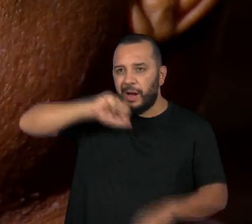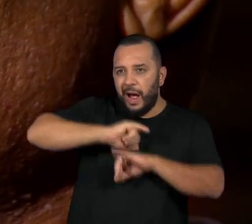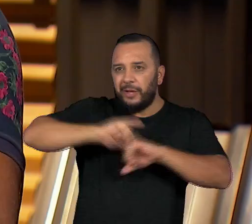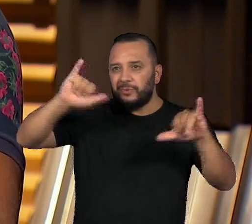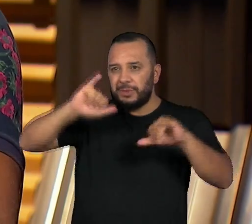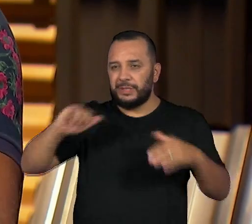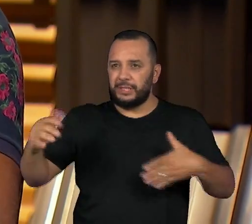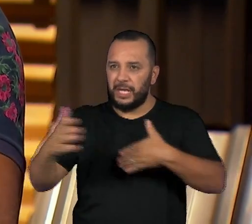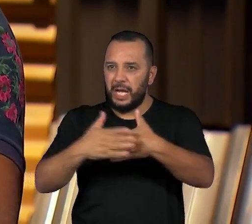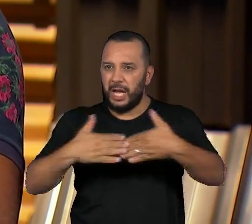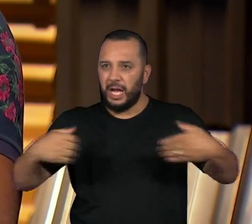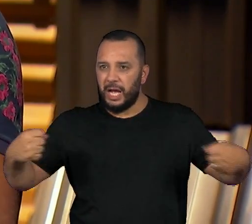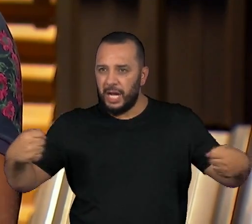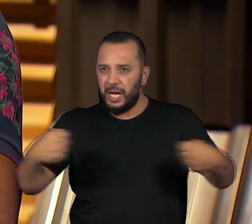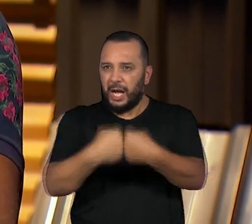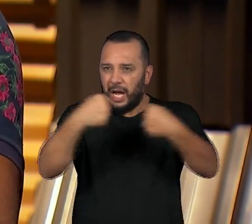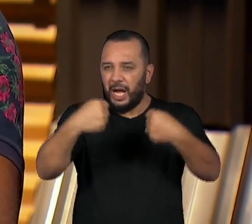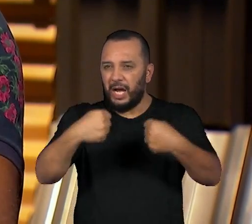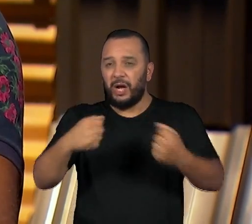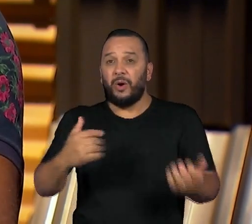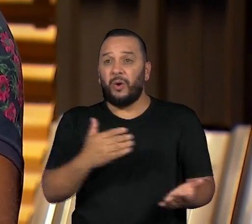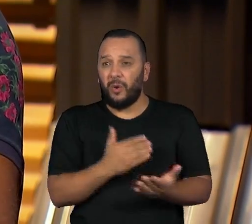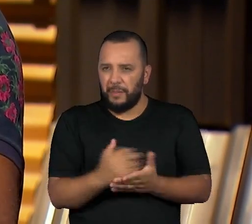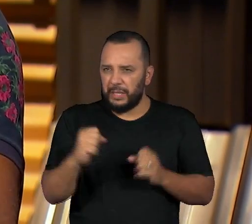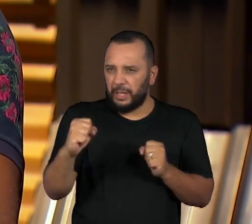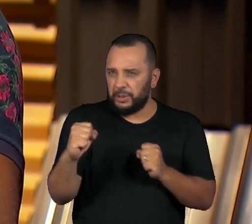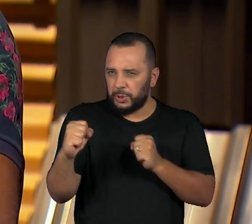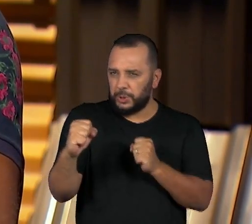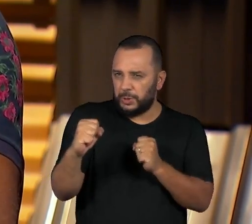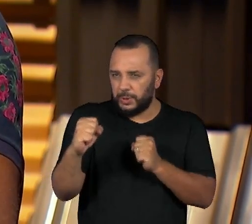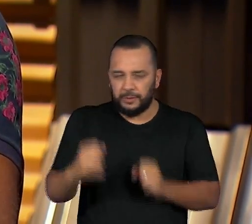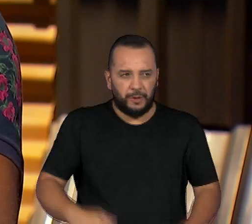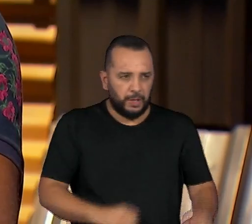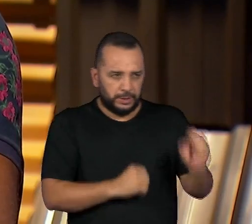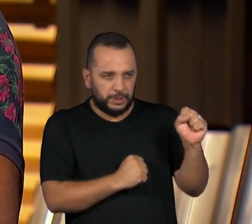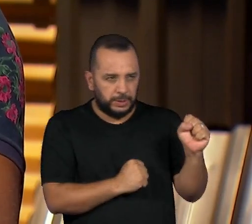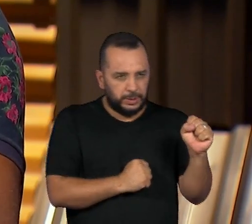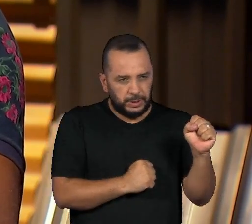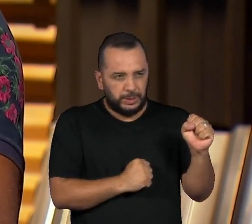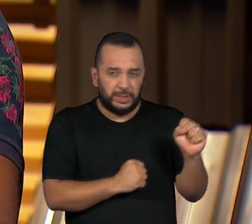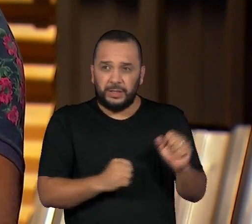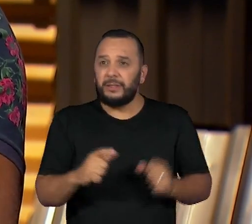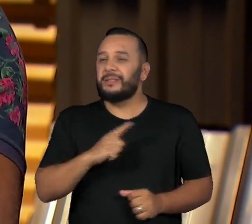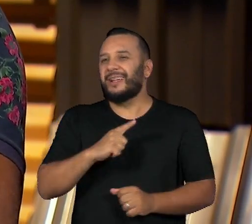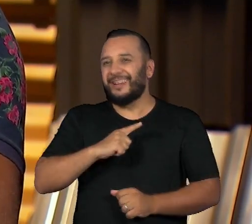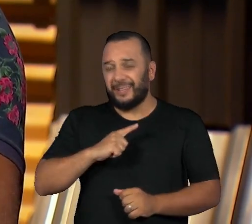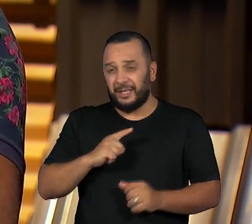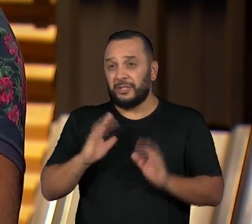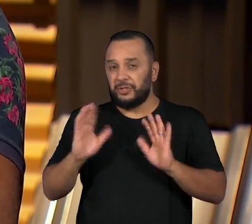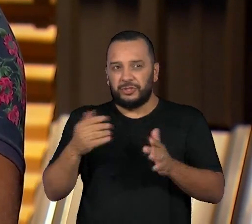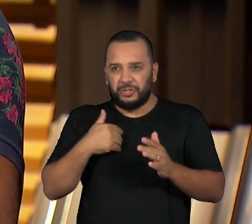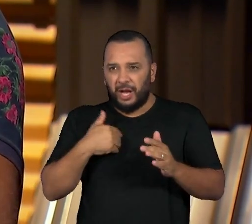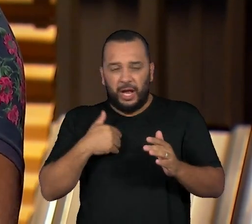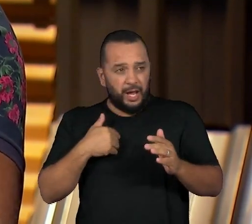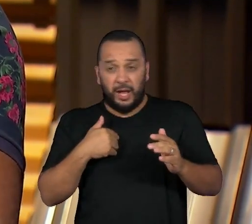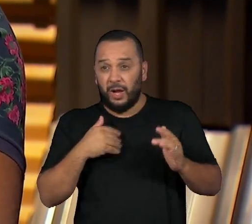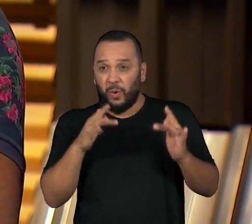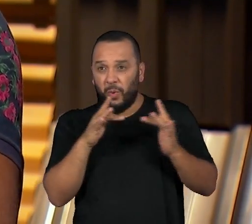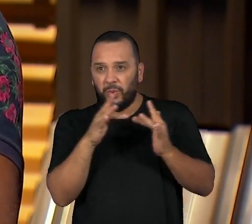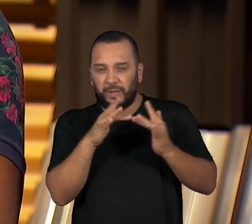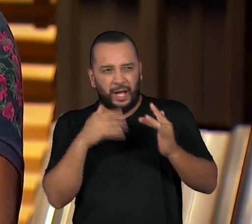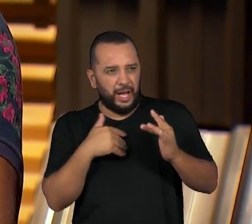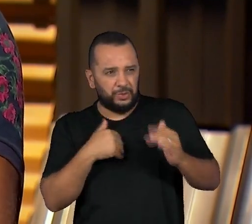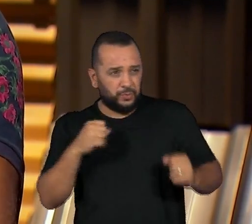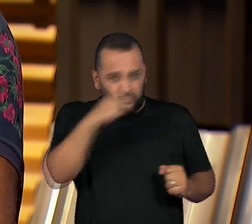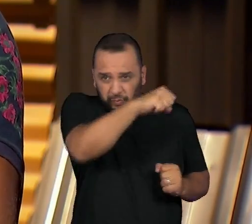mão e começa aquele primeiro estudo, e quando tem o primeiro contato, ou você contra o seu adversário, ou o